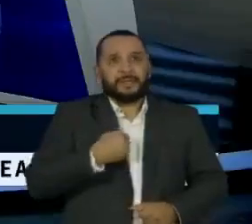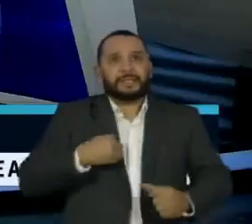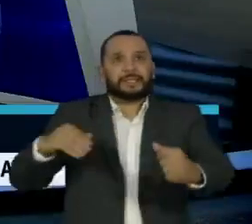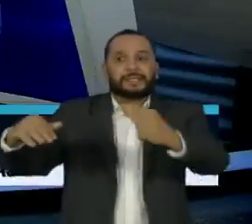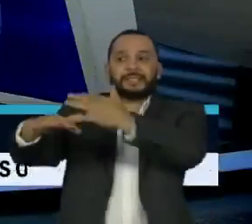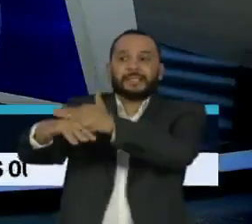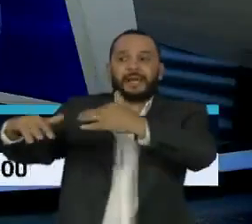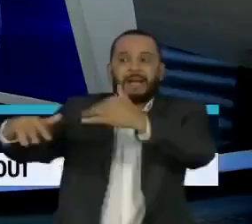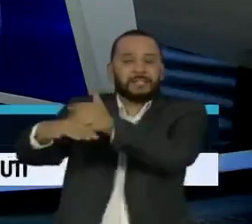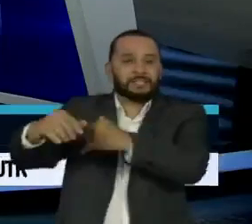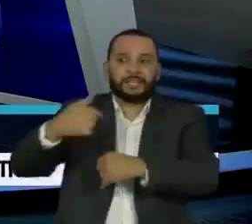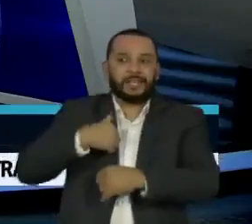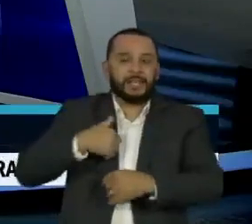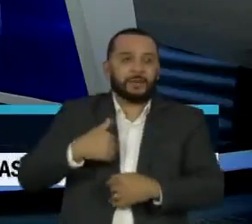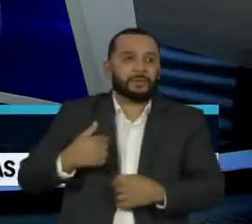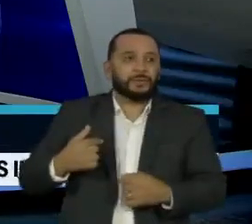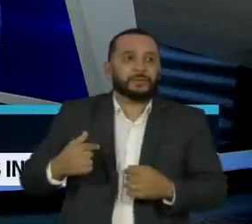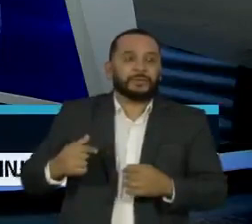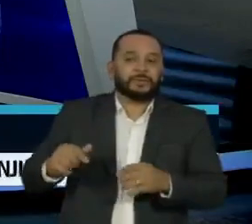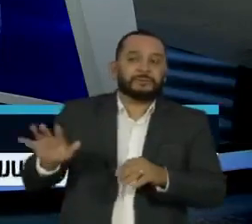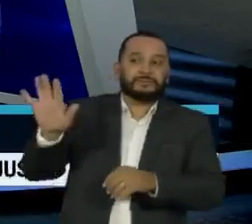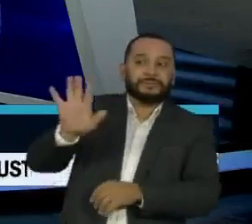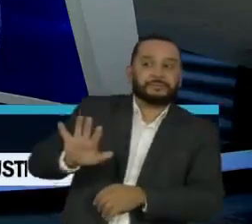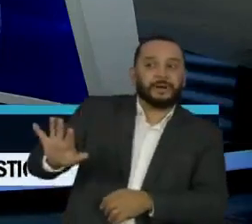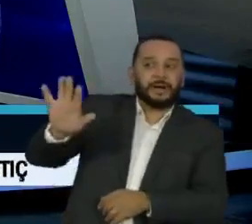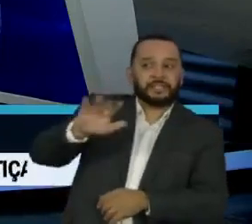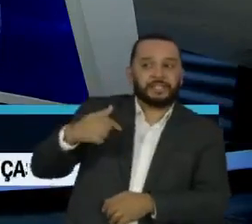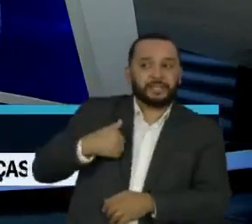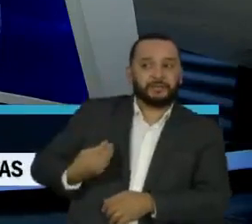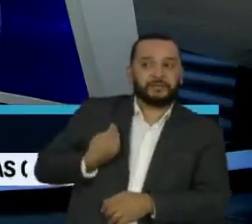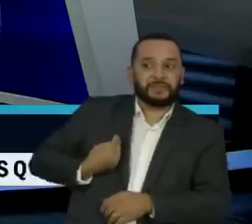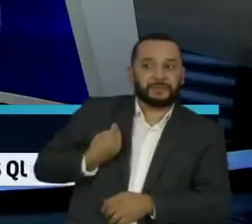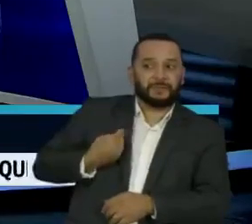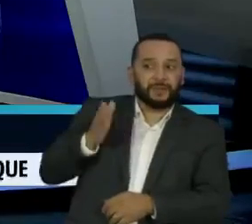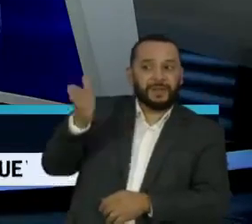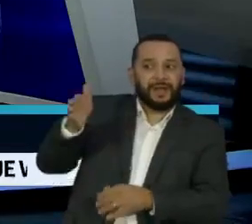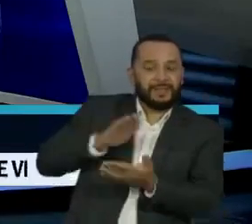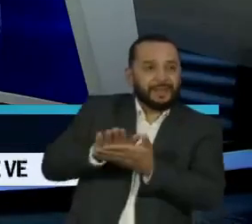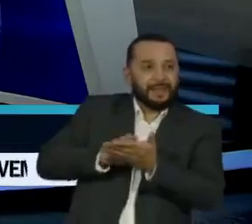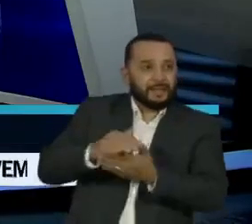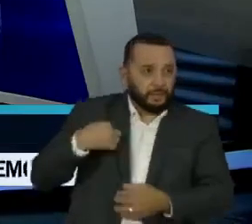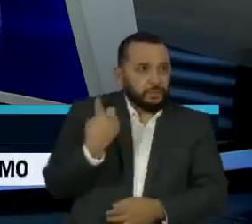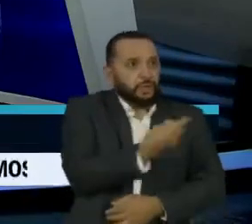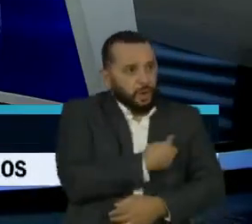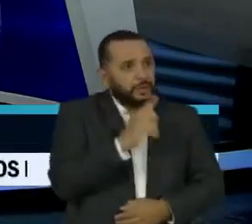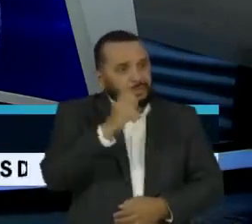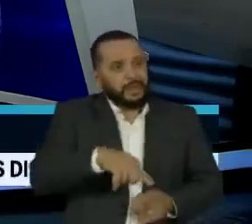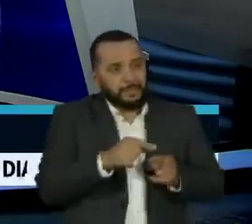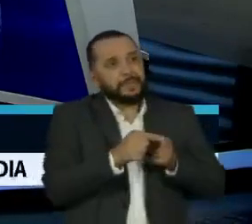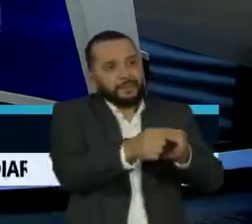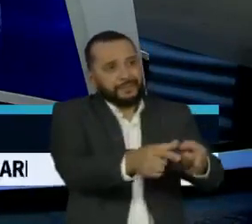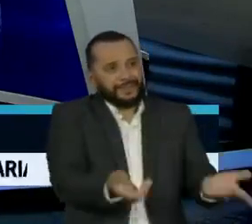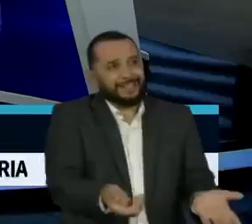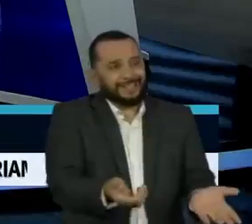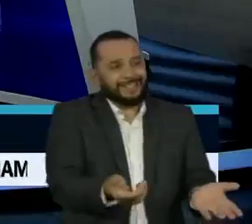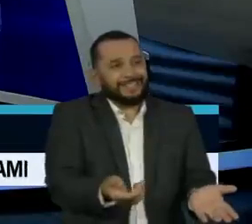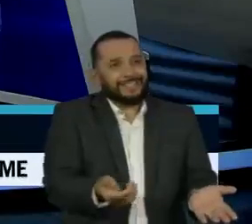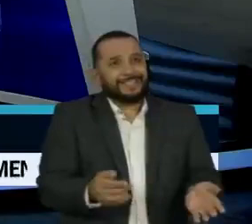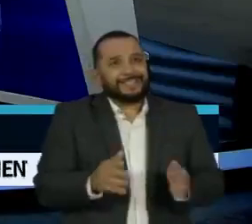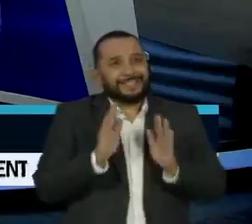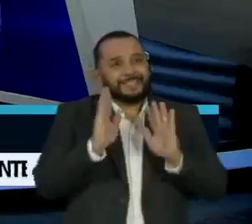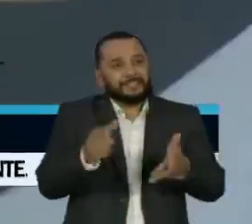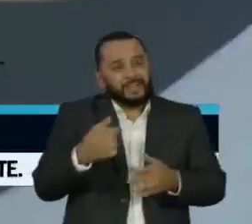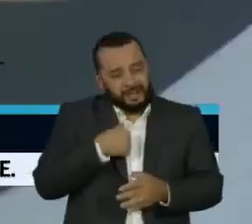minha cidade real é cenográfica. A cidade, a gente é a periferia. A centralidade está na